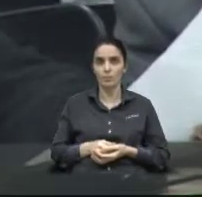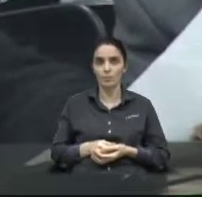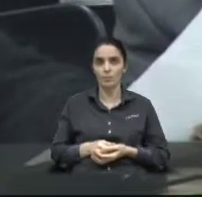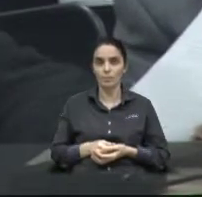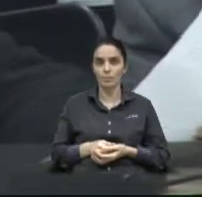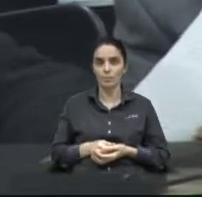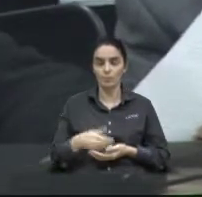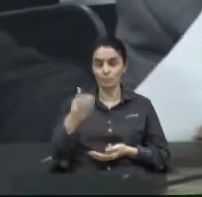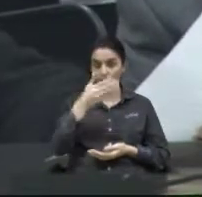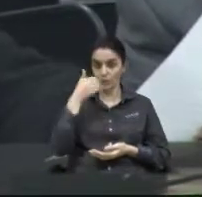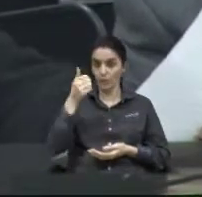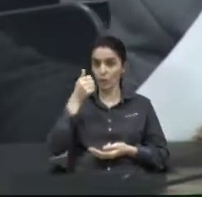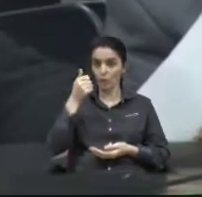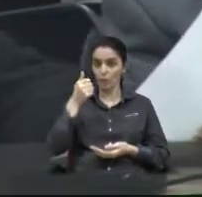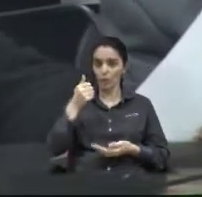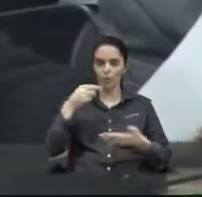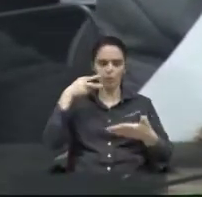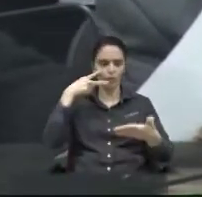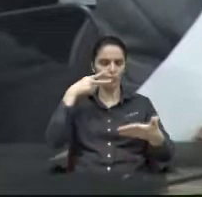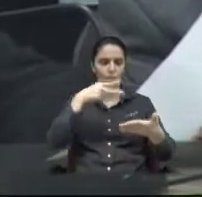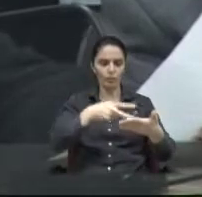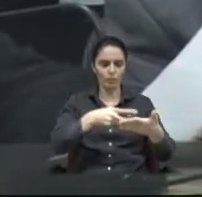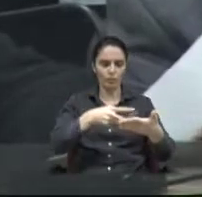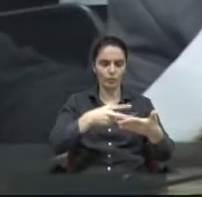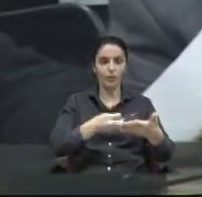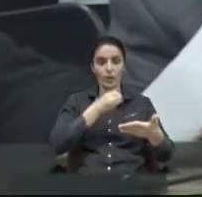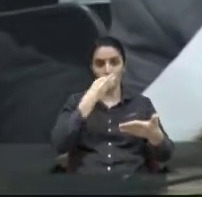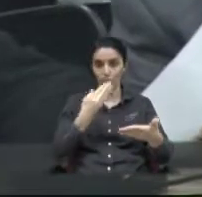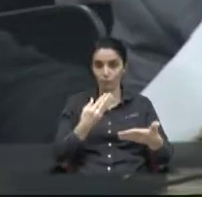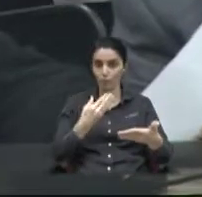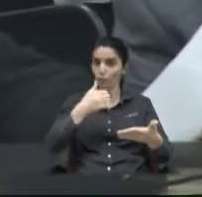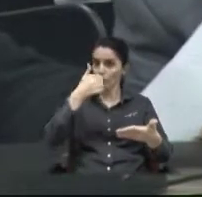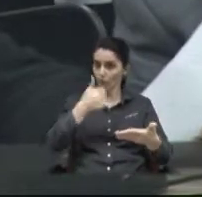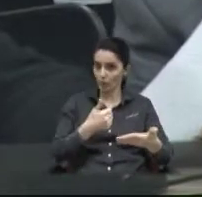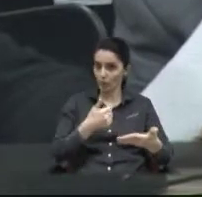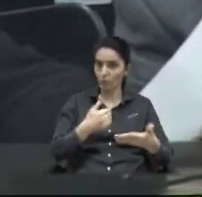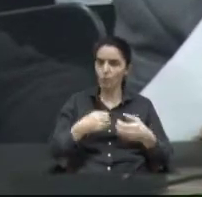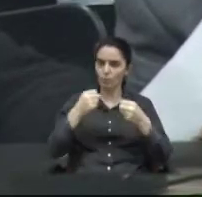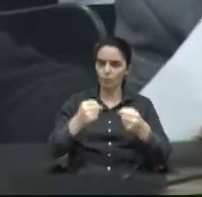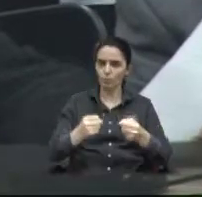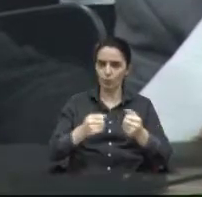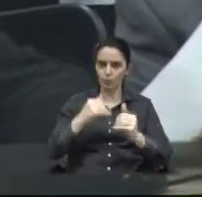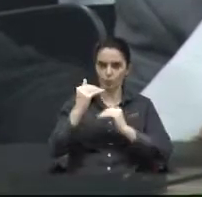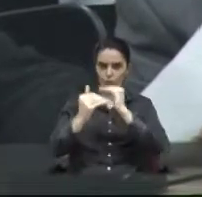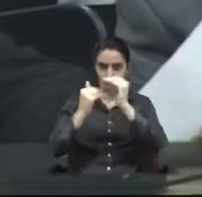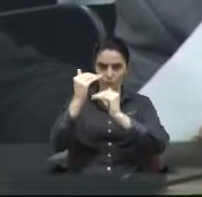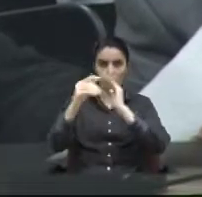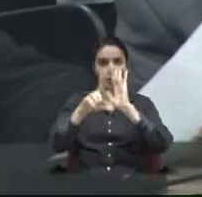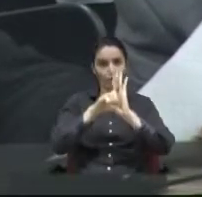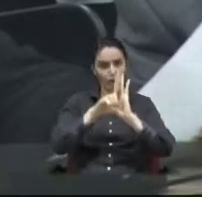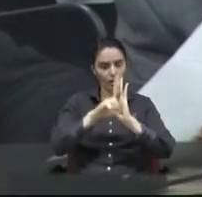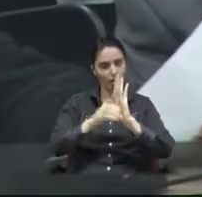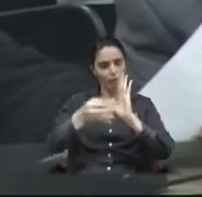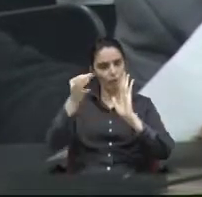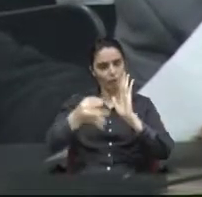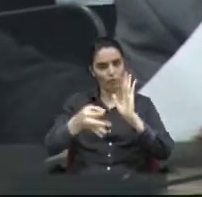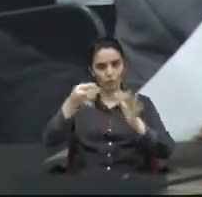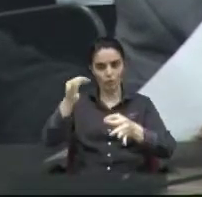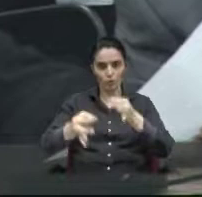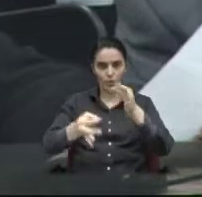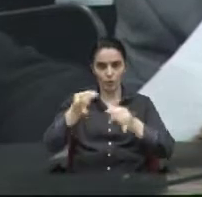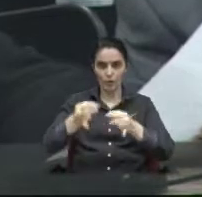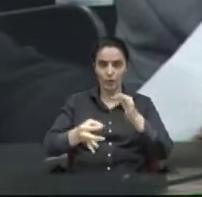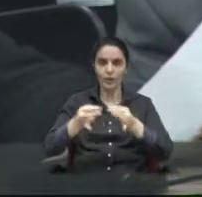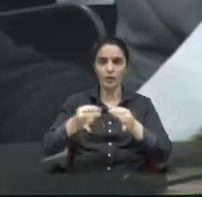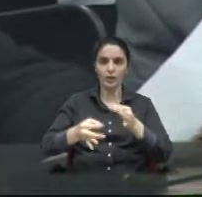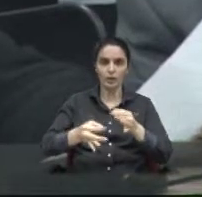Salvo o melhor juízo, a matéria merece prosperar, sendo legal e constitucional. É meu